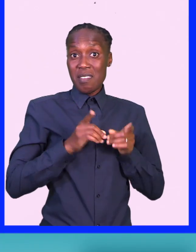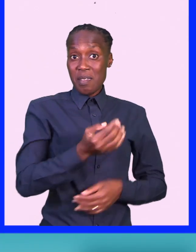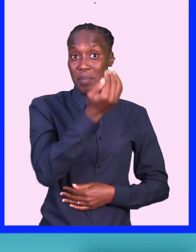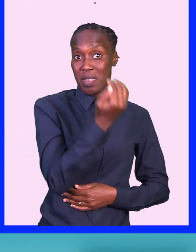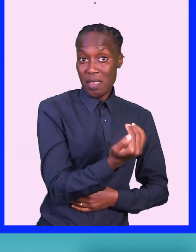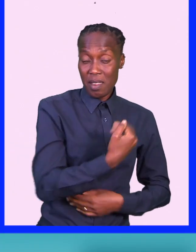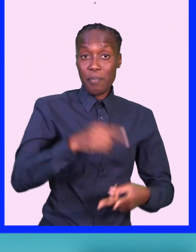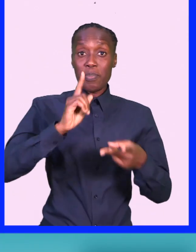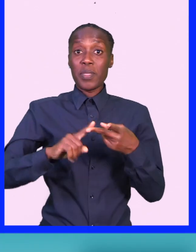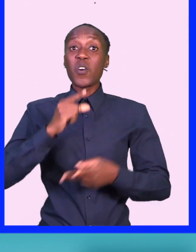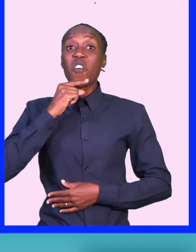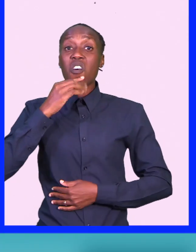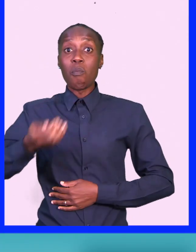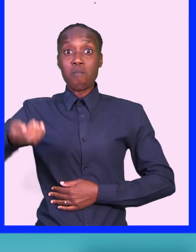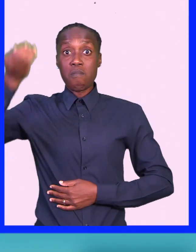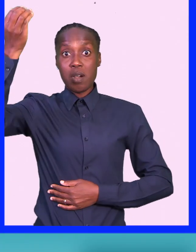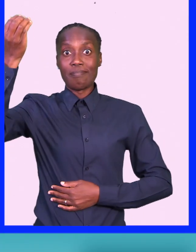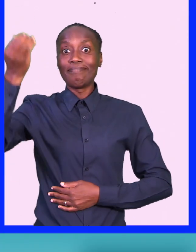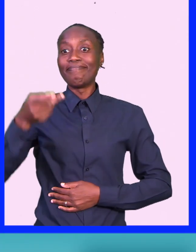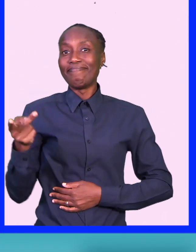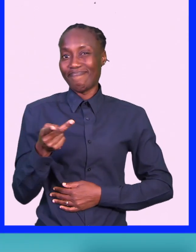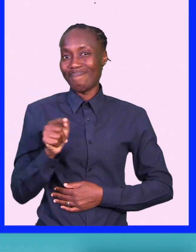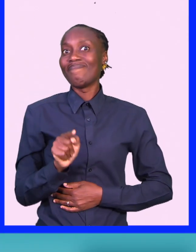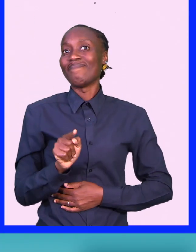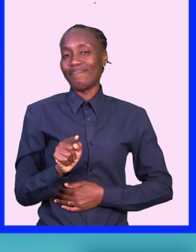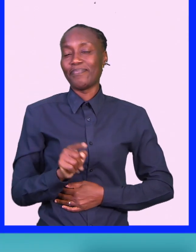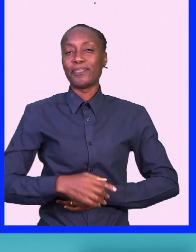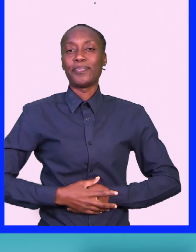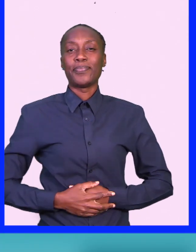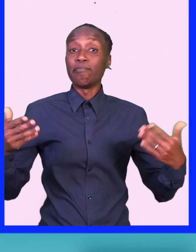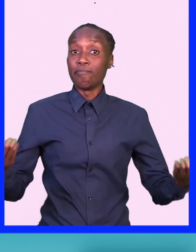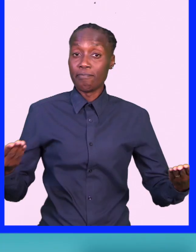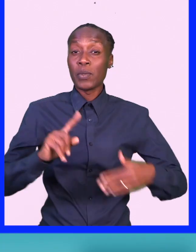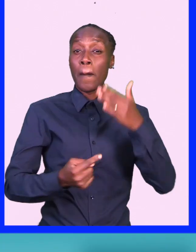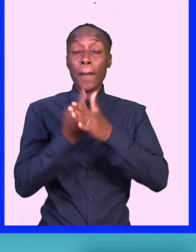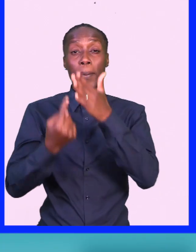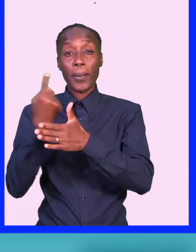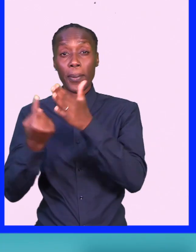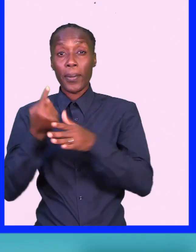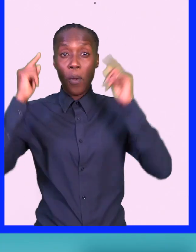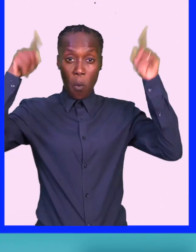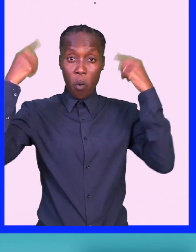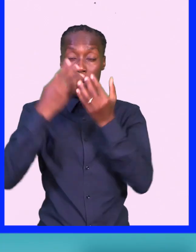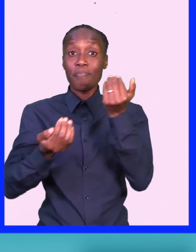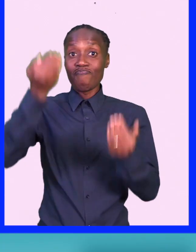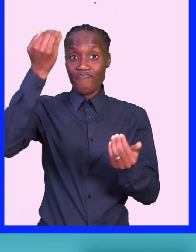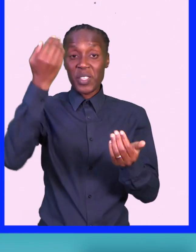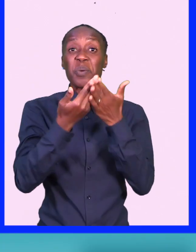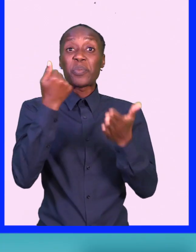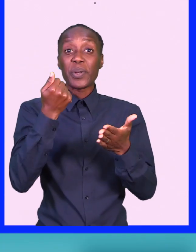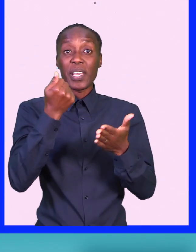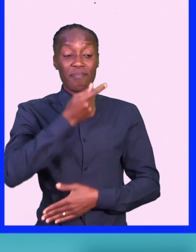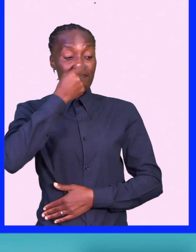unimos uma menor com uma pessoa de uma faixa etária um bocadinho mais elevada, não? Consequências das uniões prematuras